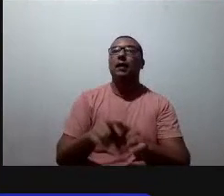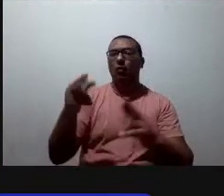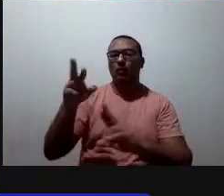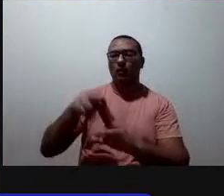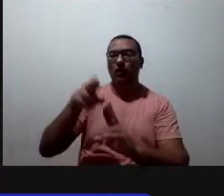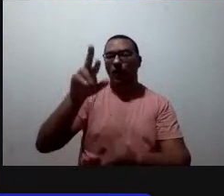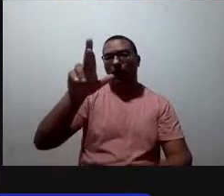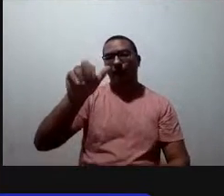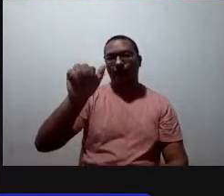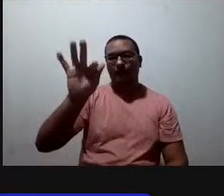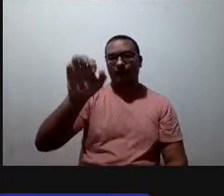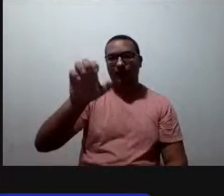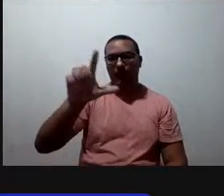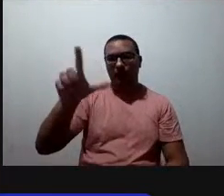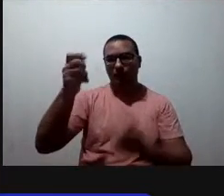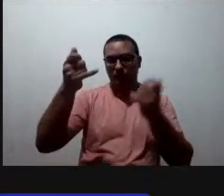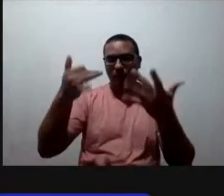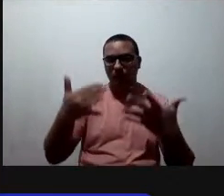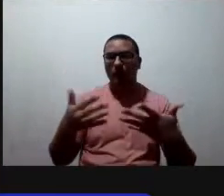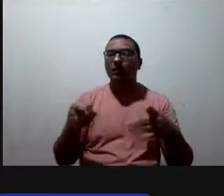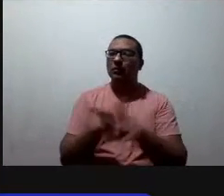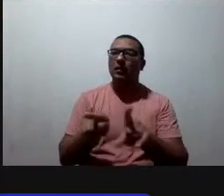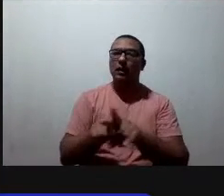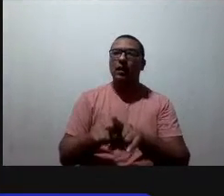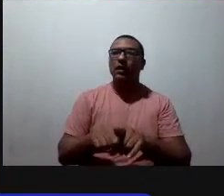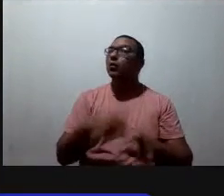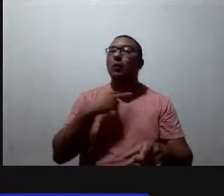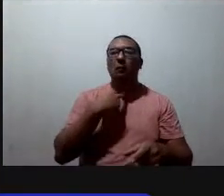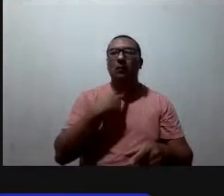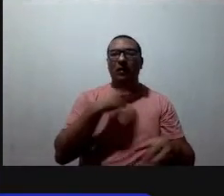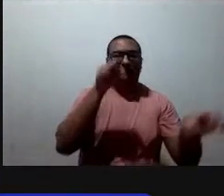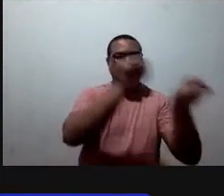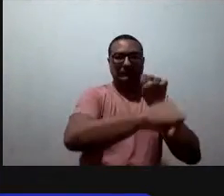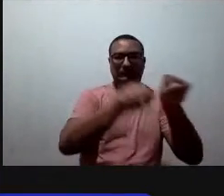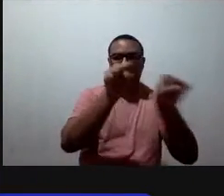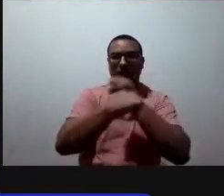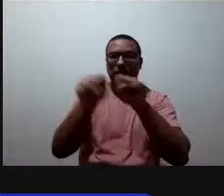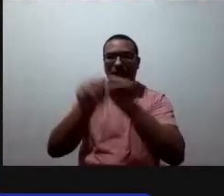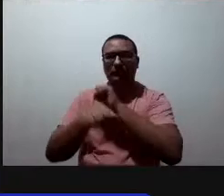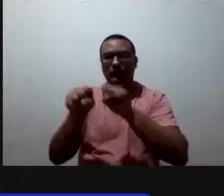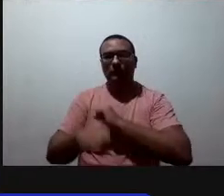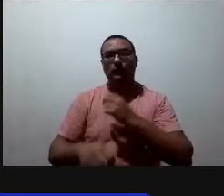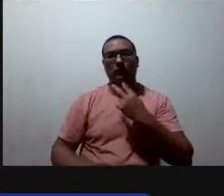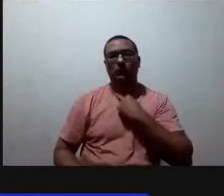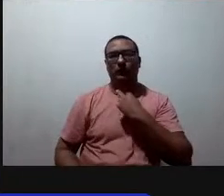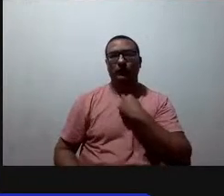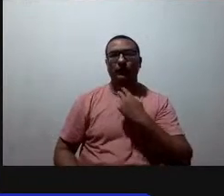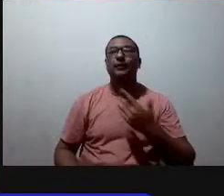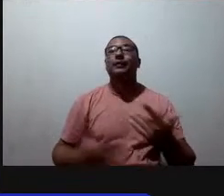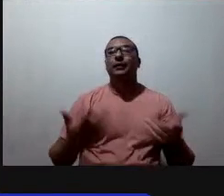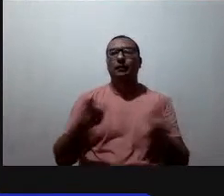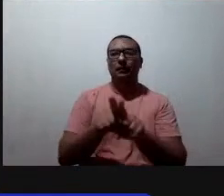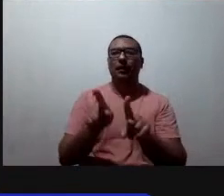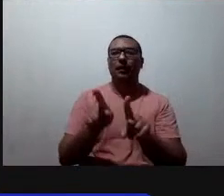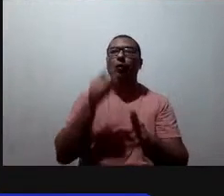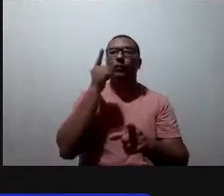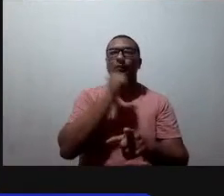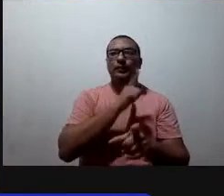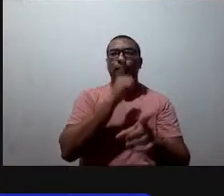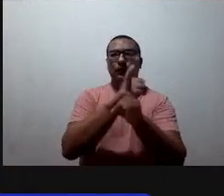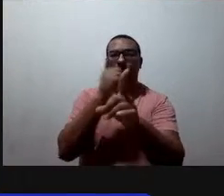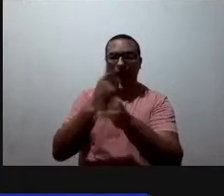Rafael, não pode ser dilapidado, né? E a gente consegue identificar uma